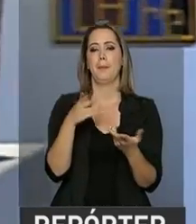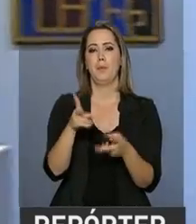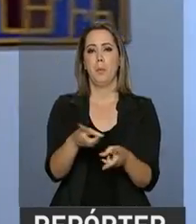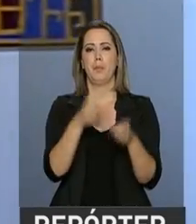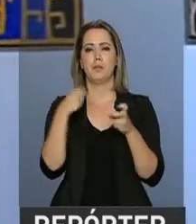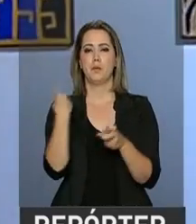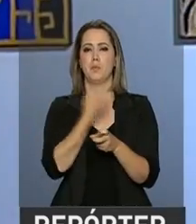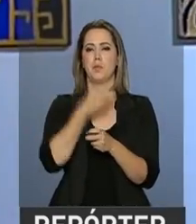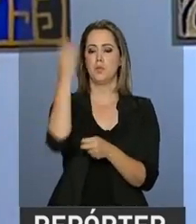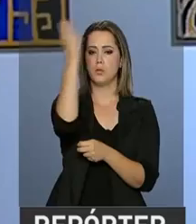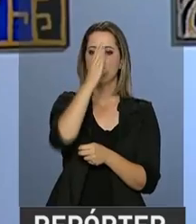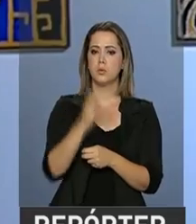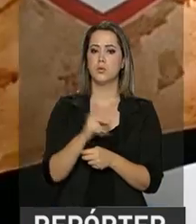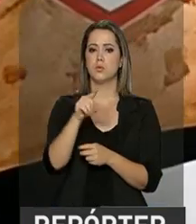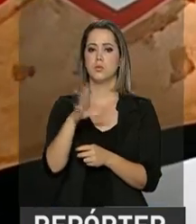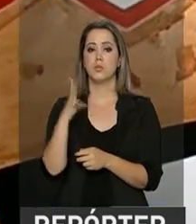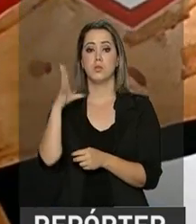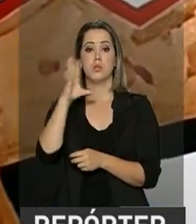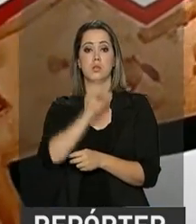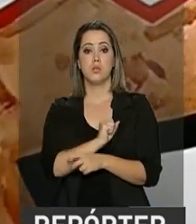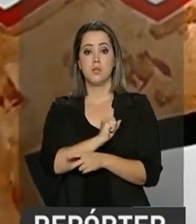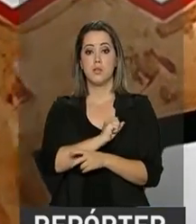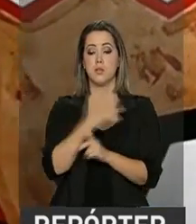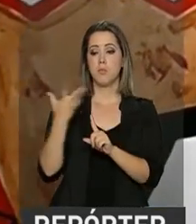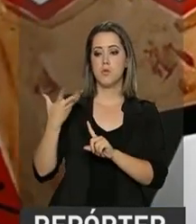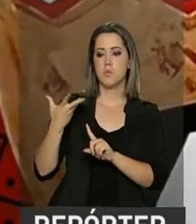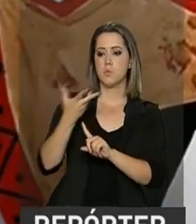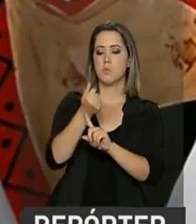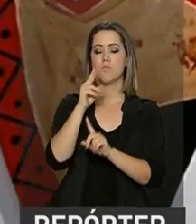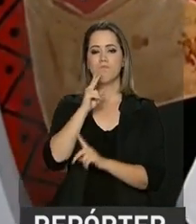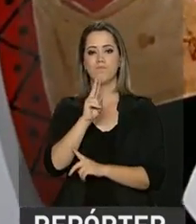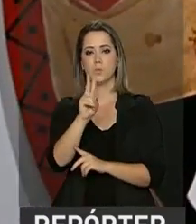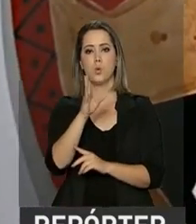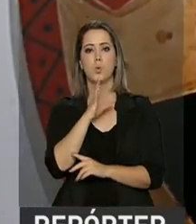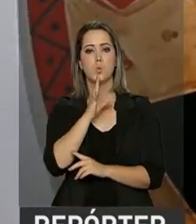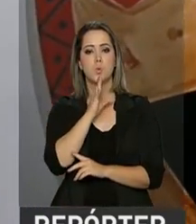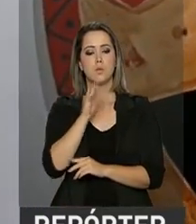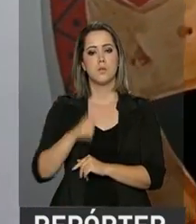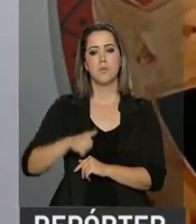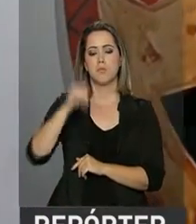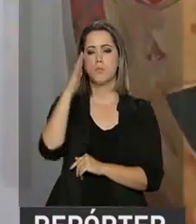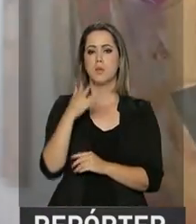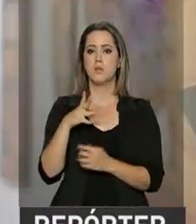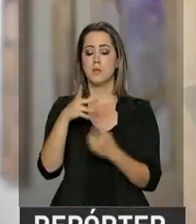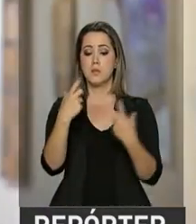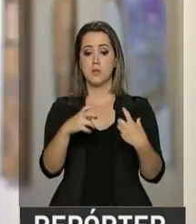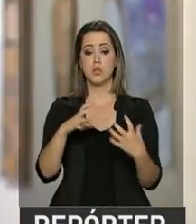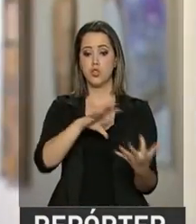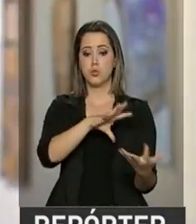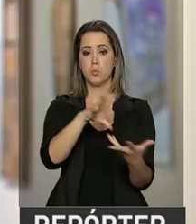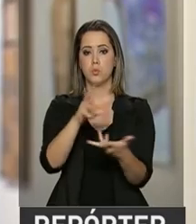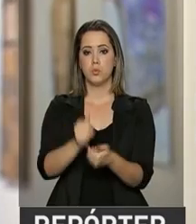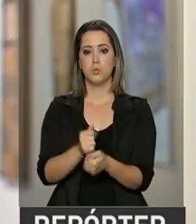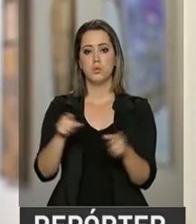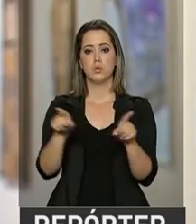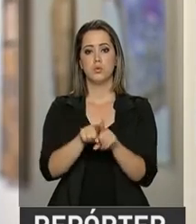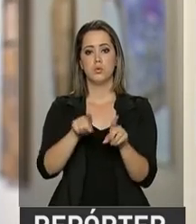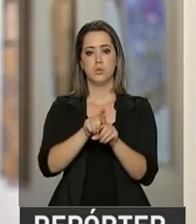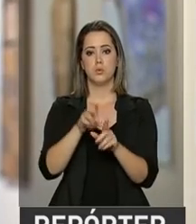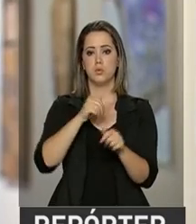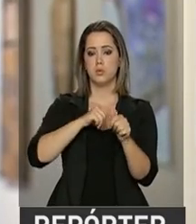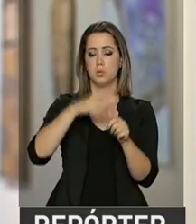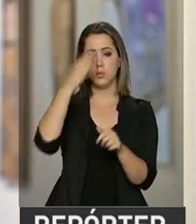brasileiros curadores amantes das artes visuais para olhar e conhecer um pouco sobre esse universo e também pra gente